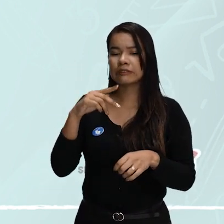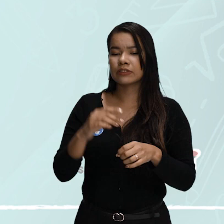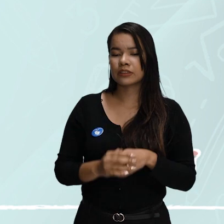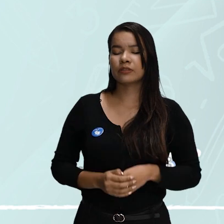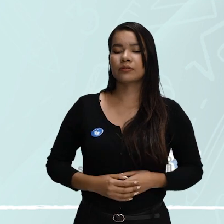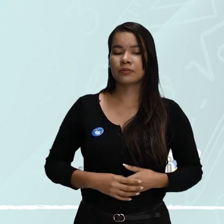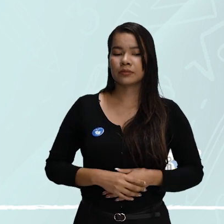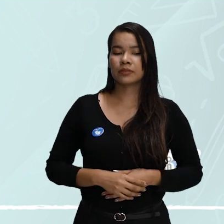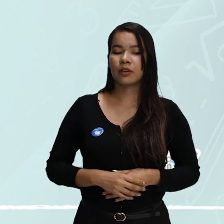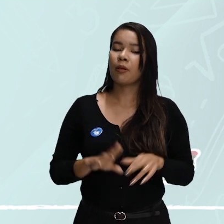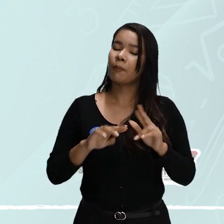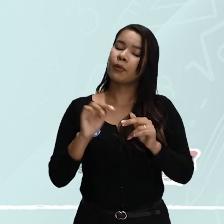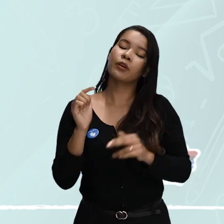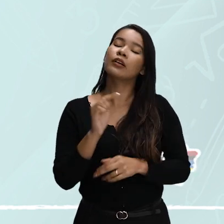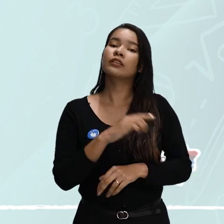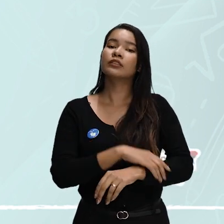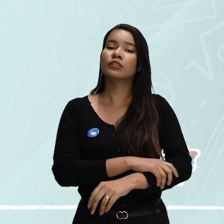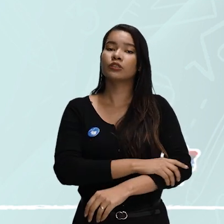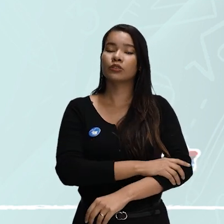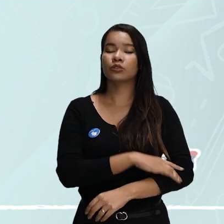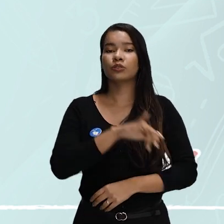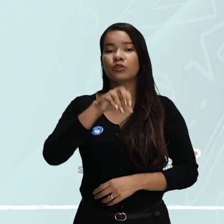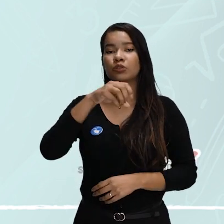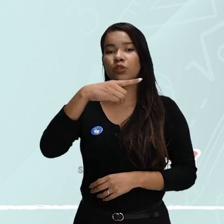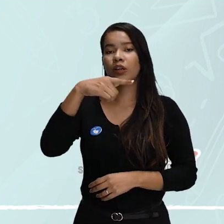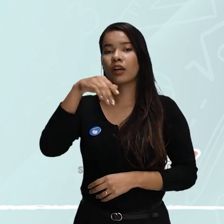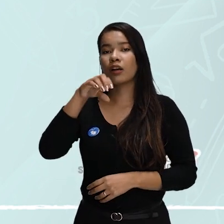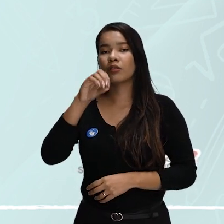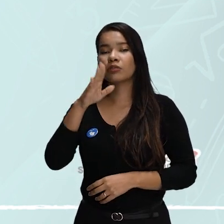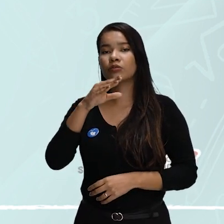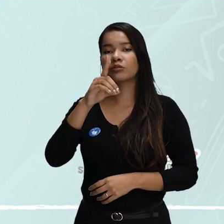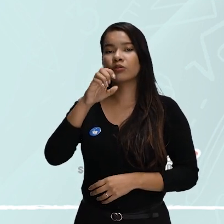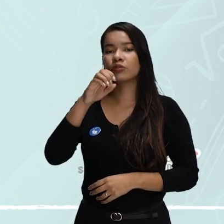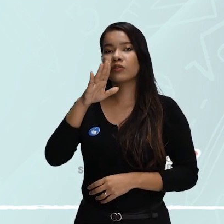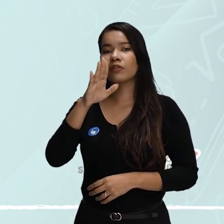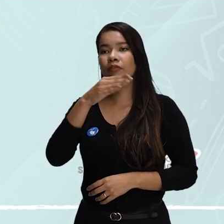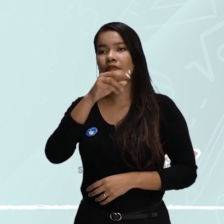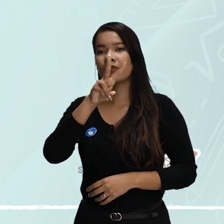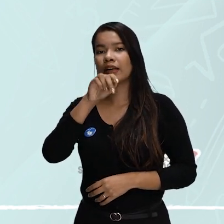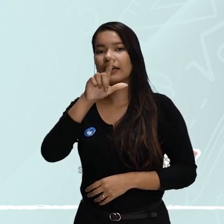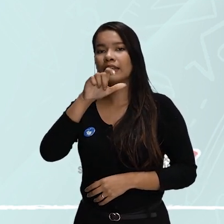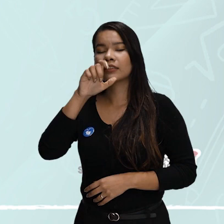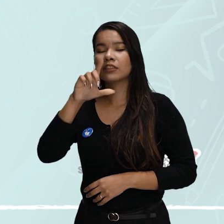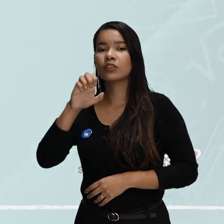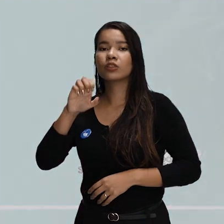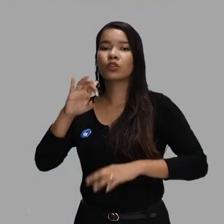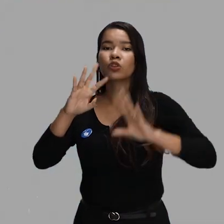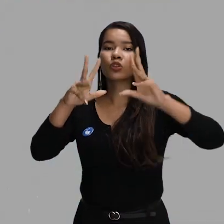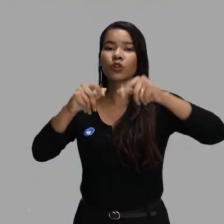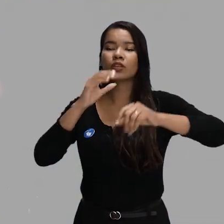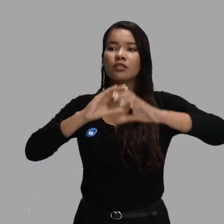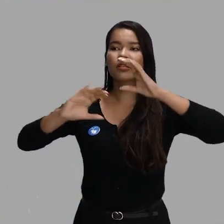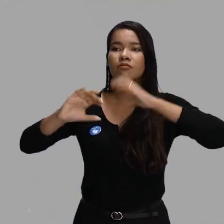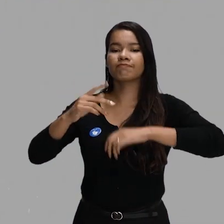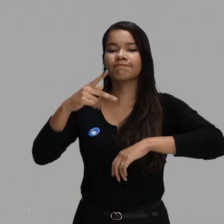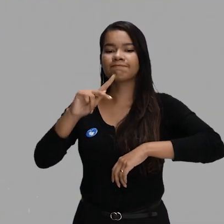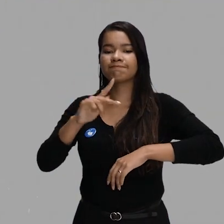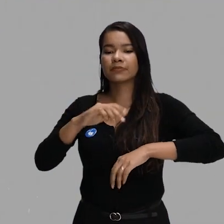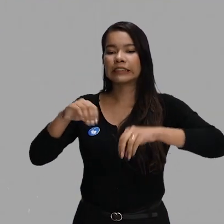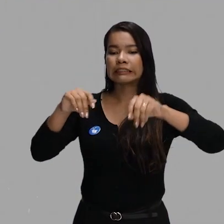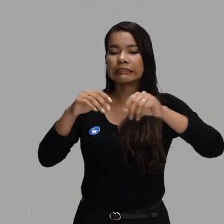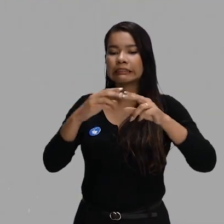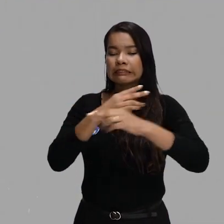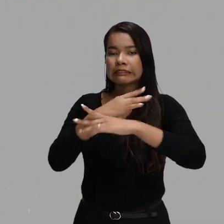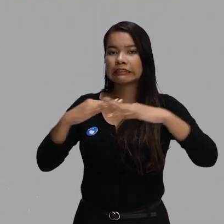paisagens brasileiras. Por isso que João do Vale, quando escreveu Todo Mundo Canta a Sua Terra, eu vou cantar a minha. A minha terra é uma belezinha.